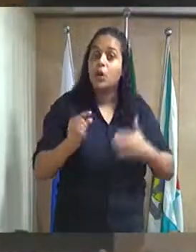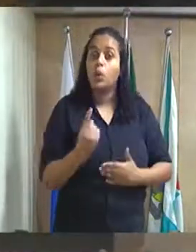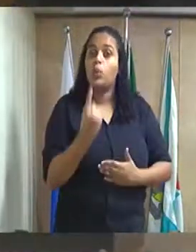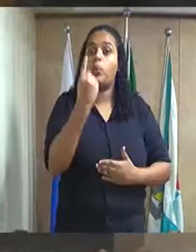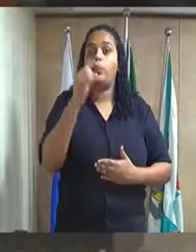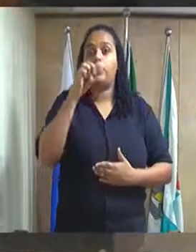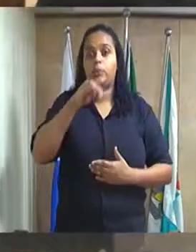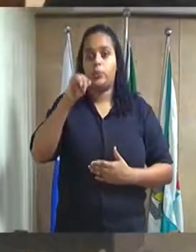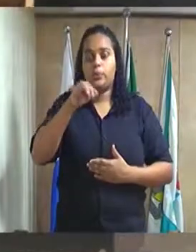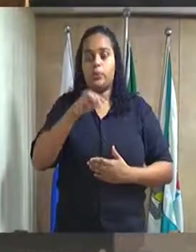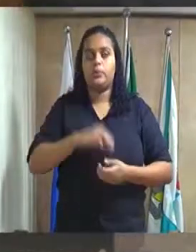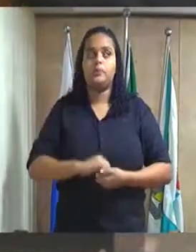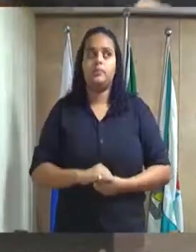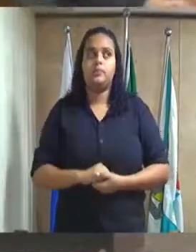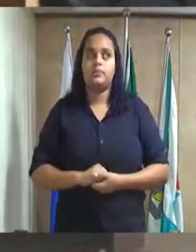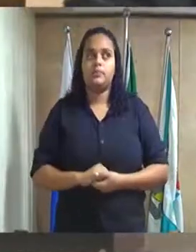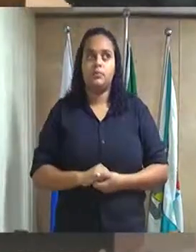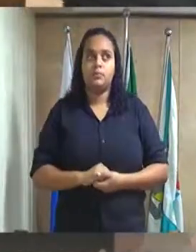minuto.